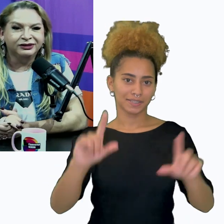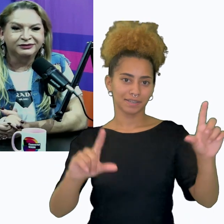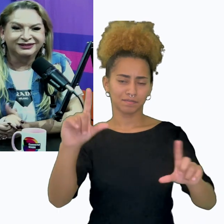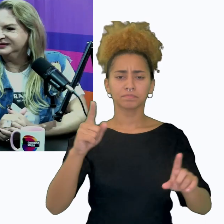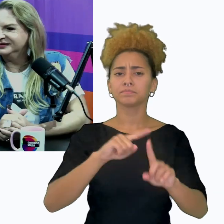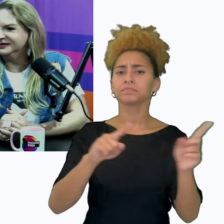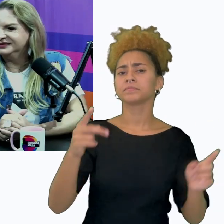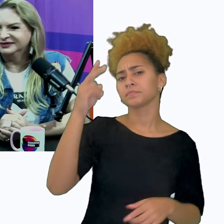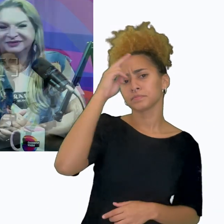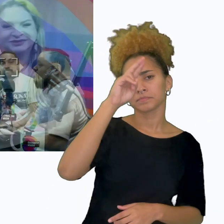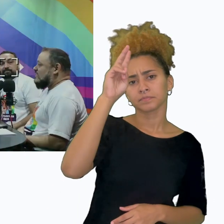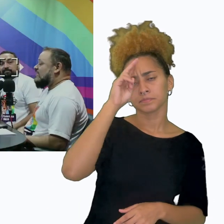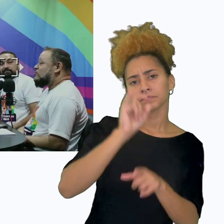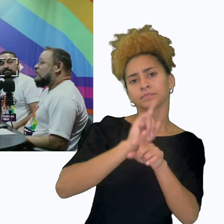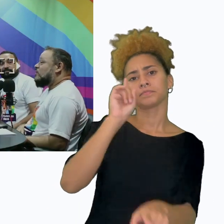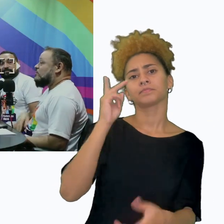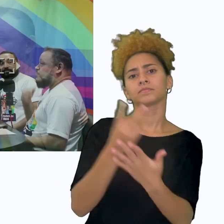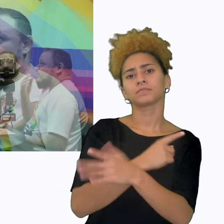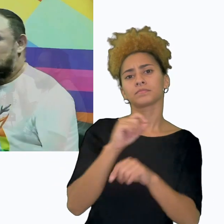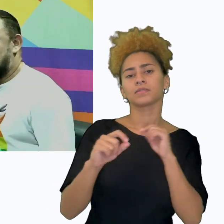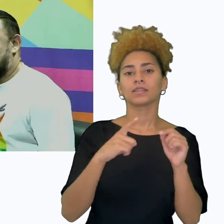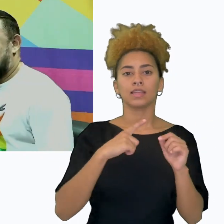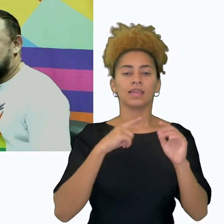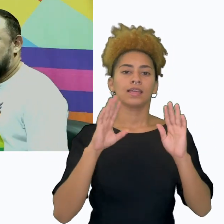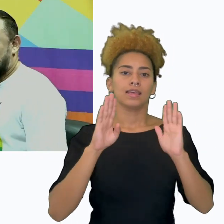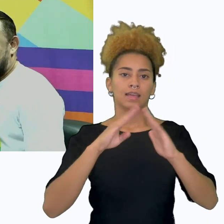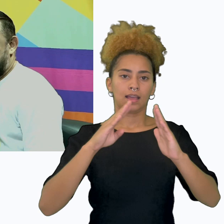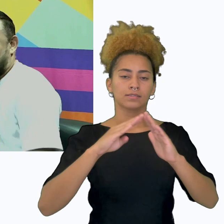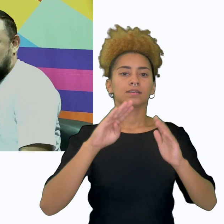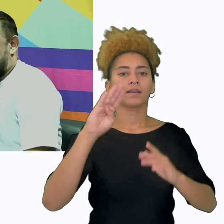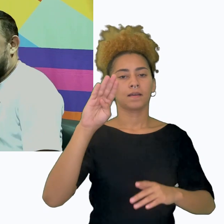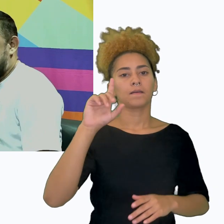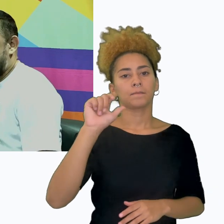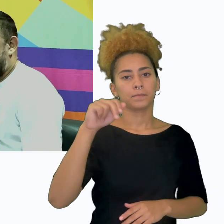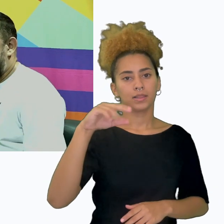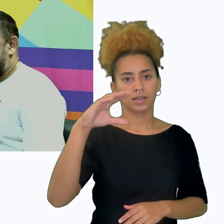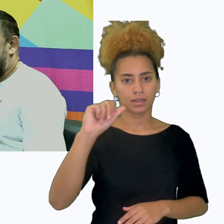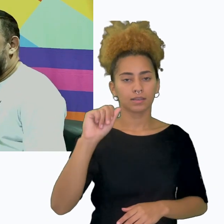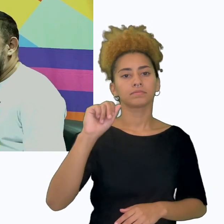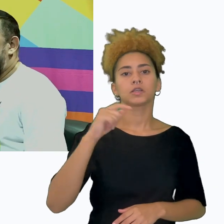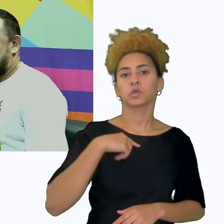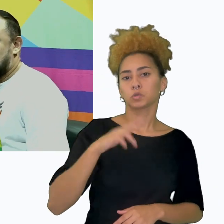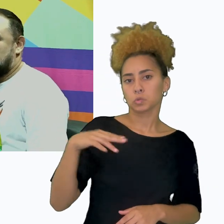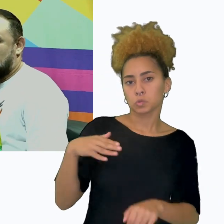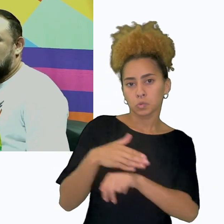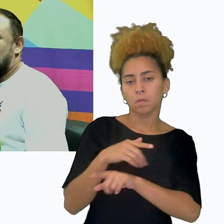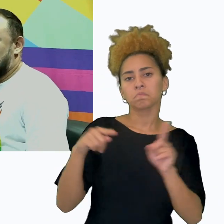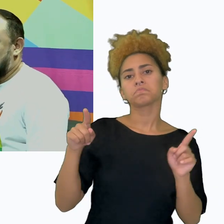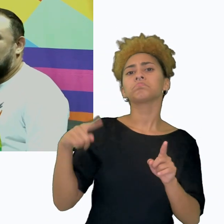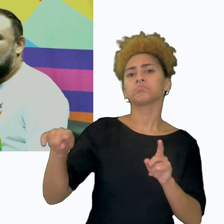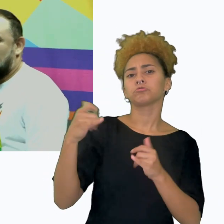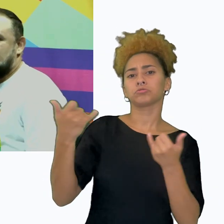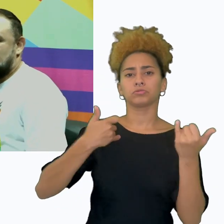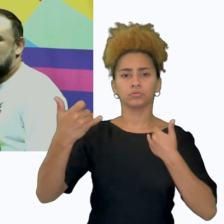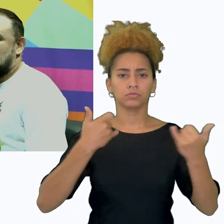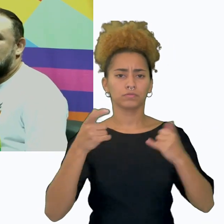TV. E de memórias, vocês lembram de que lugar? Por exemplo, eu lembro que tinha a Casa Blanca, né? Eu nunca fui, mas assim, são lugares que as pessoas mencionaram e tal,